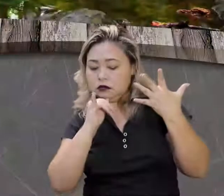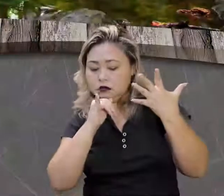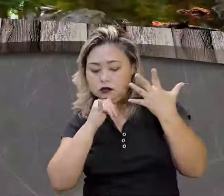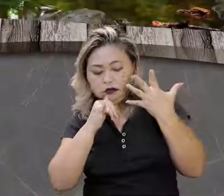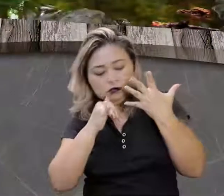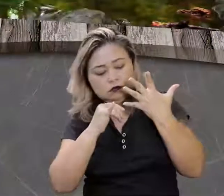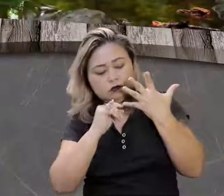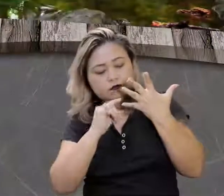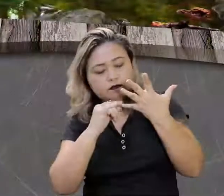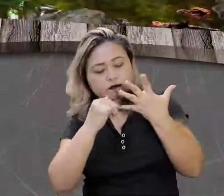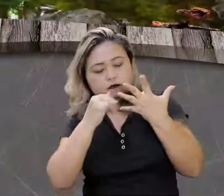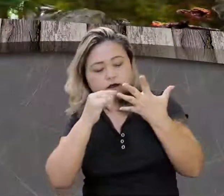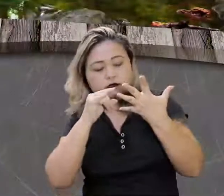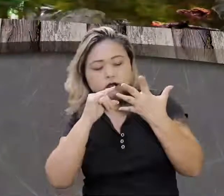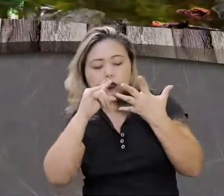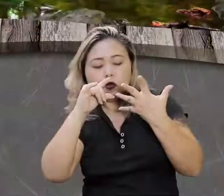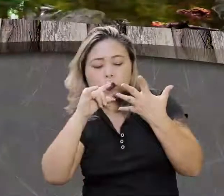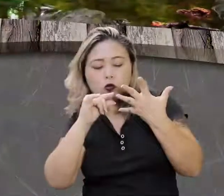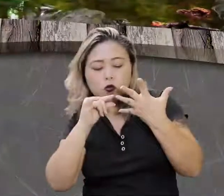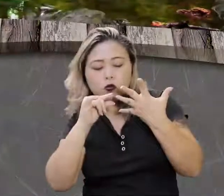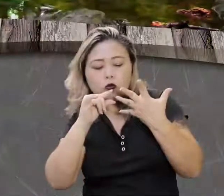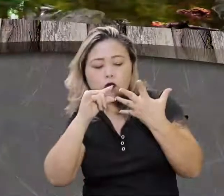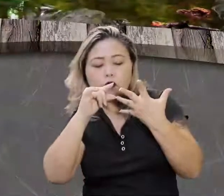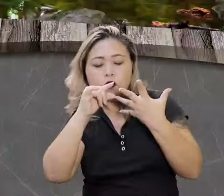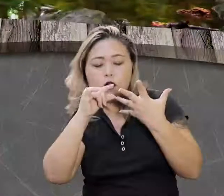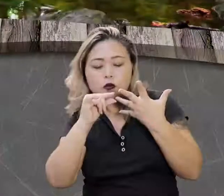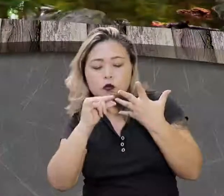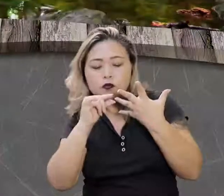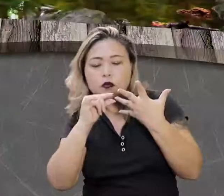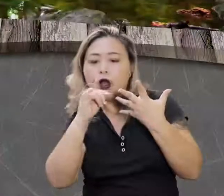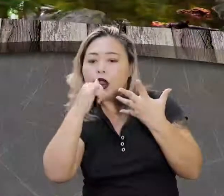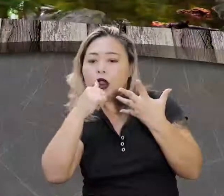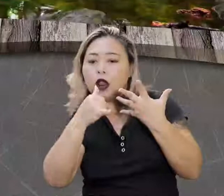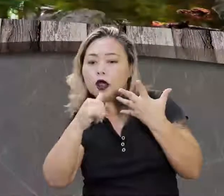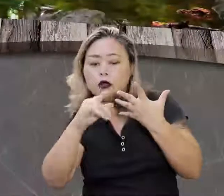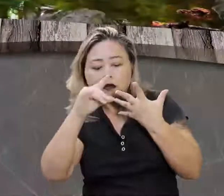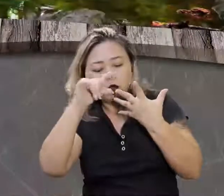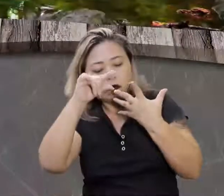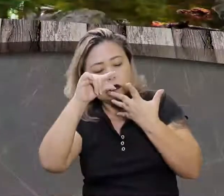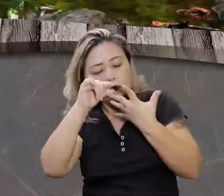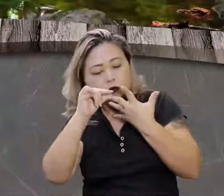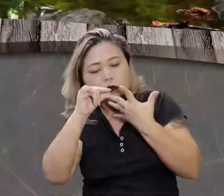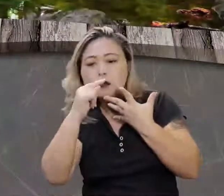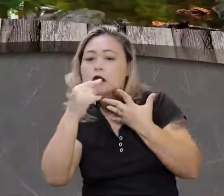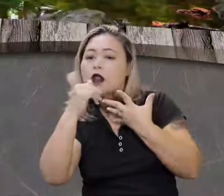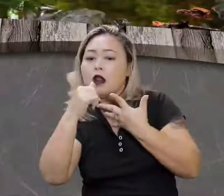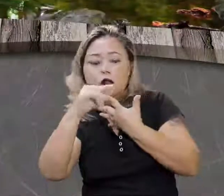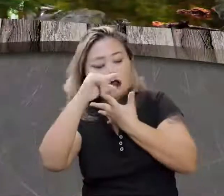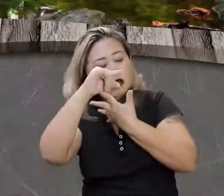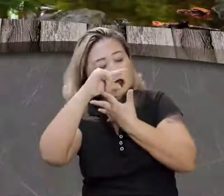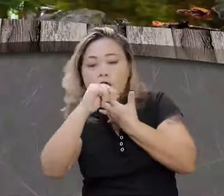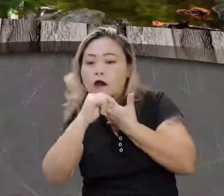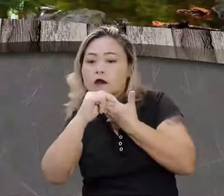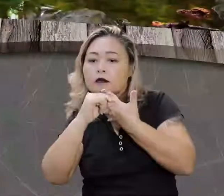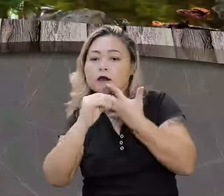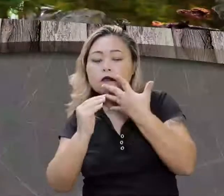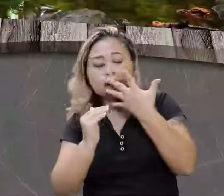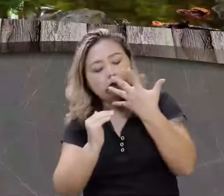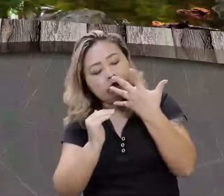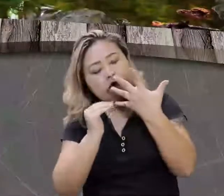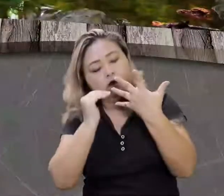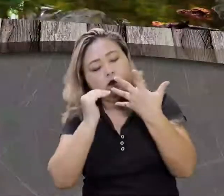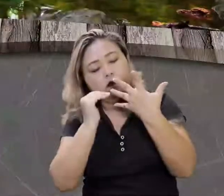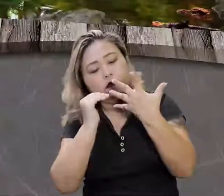vai diminuindo a cada um desses animais que estão compondo essa cadeia alimentar, que a gente identifica como